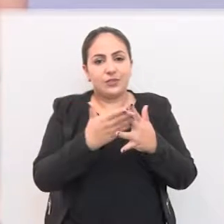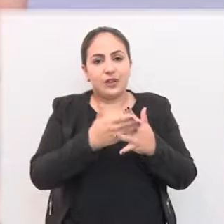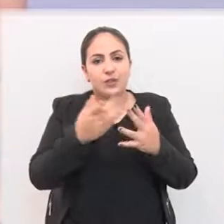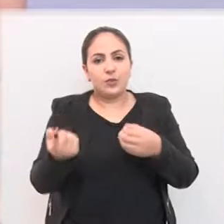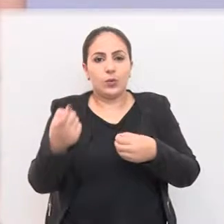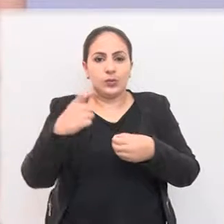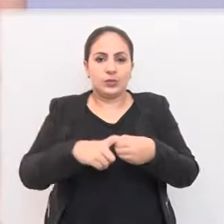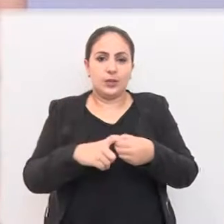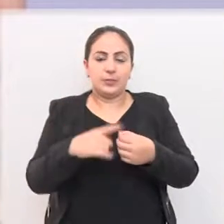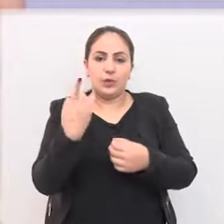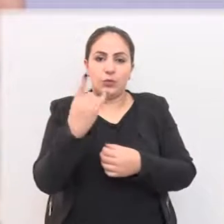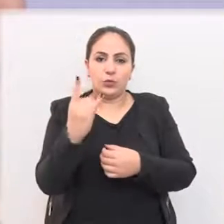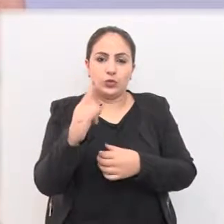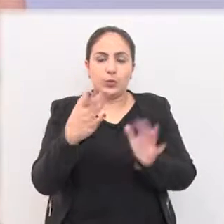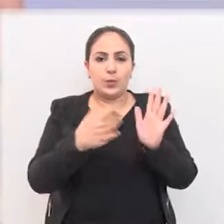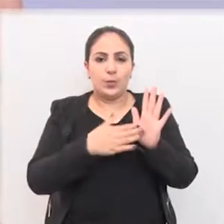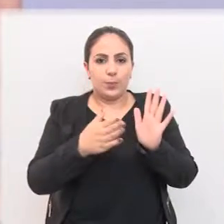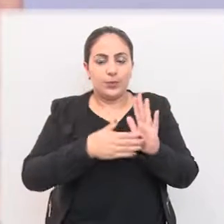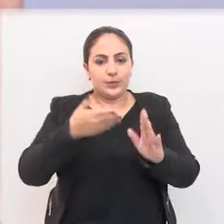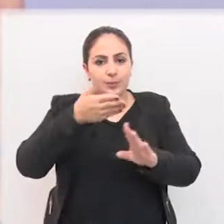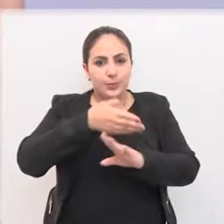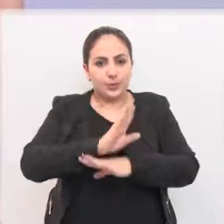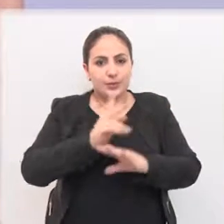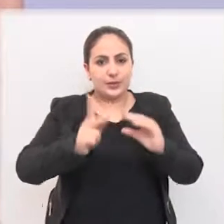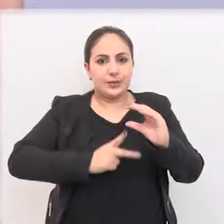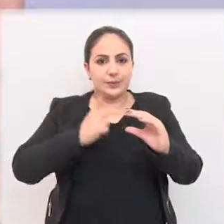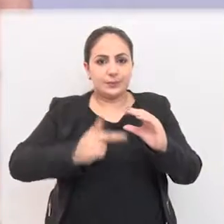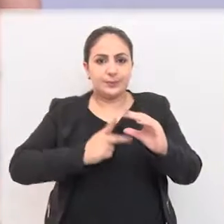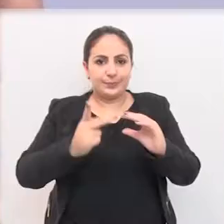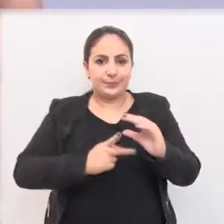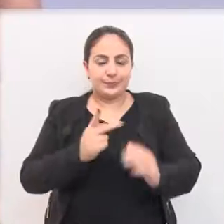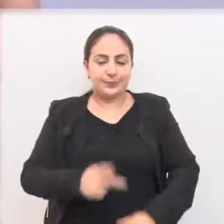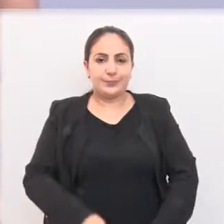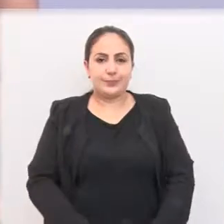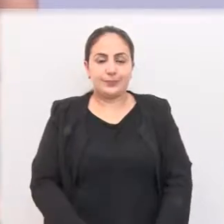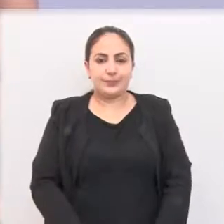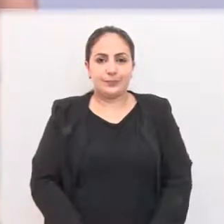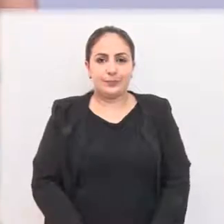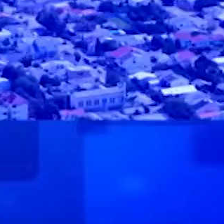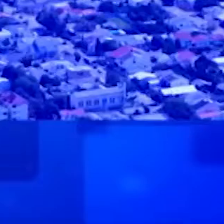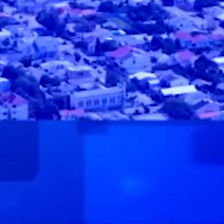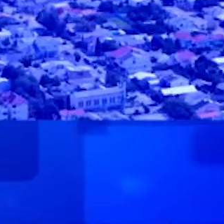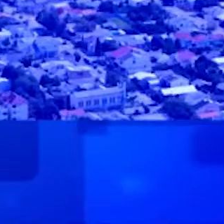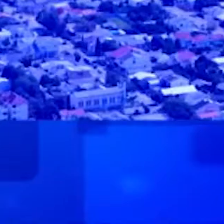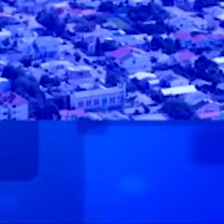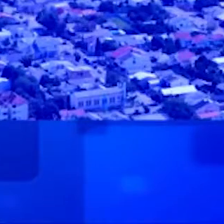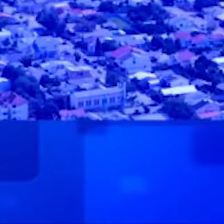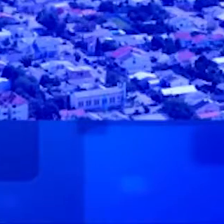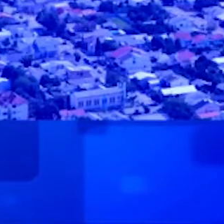retornamos com uma reportagem sobre as últimas proposições aprovadas na Câmara Municipal.